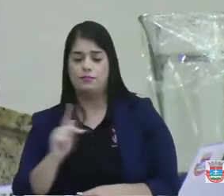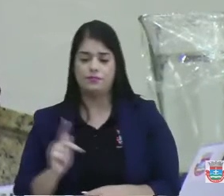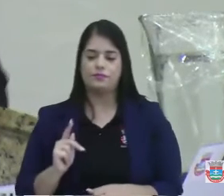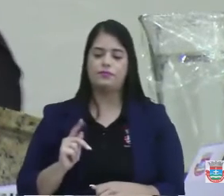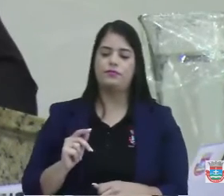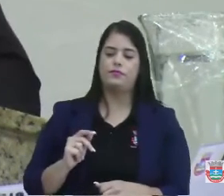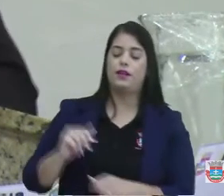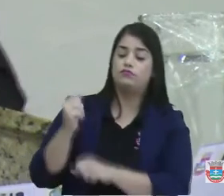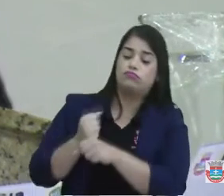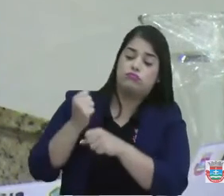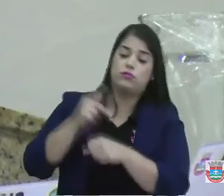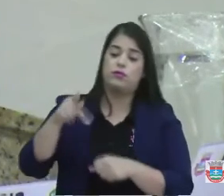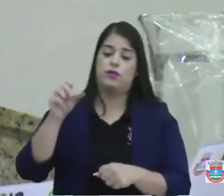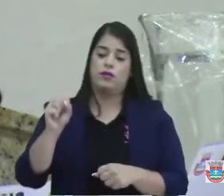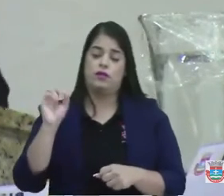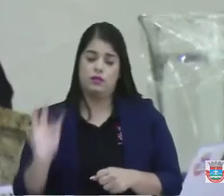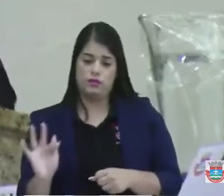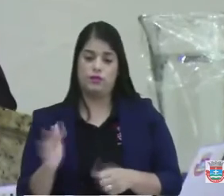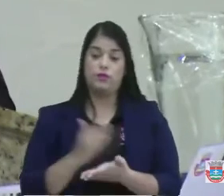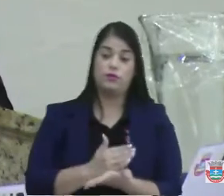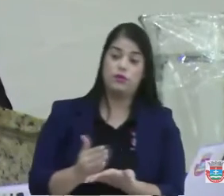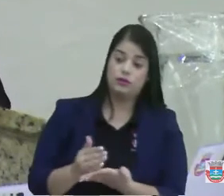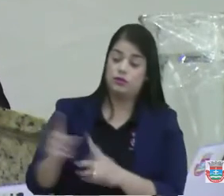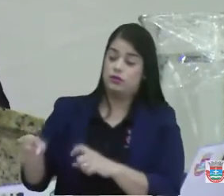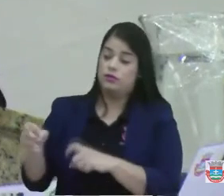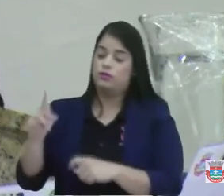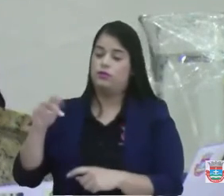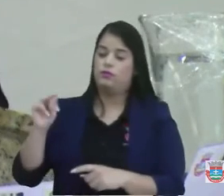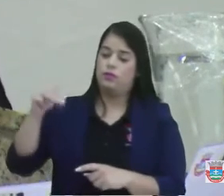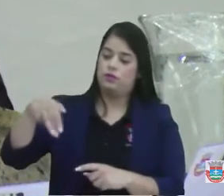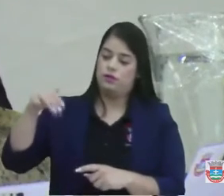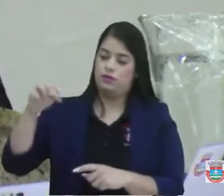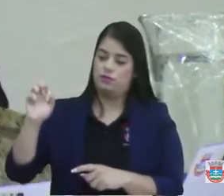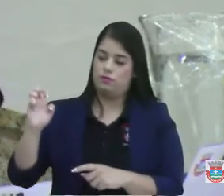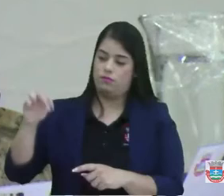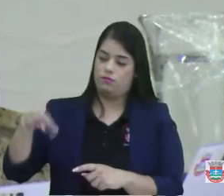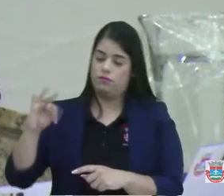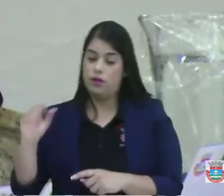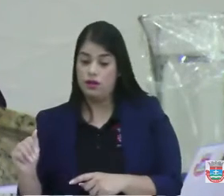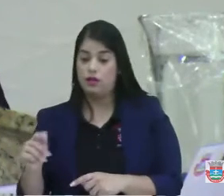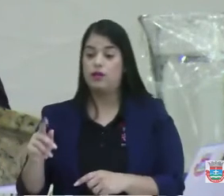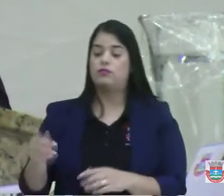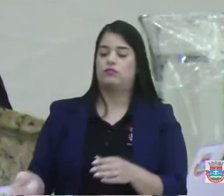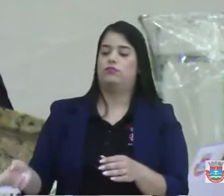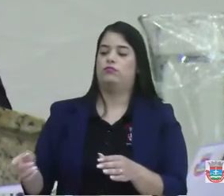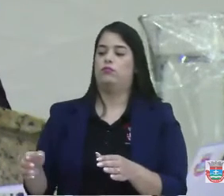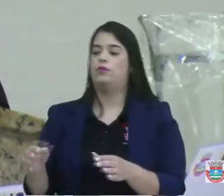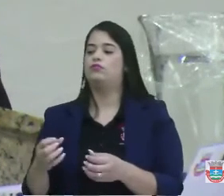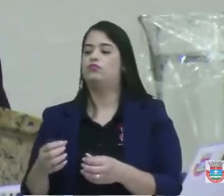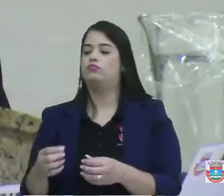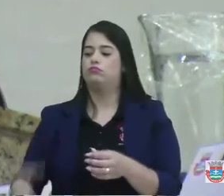reforma do PSF que estão sendo feita que começou na pimenta quando sair da pimenta vai ter o Espírito Santo para e